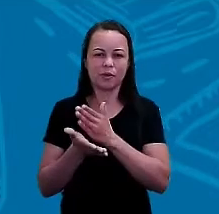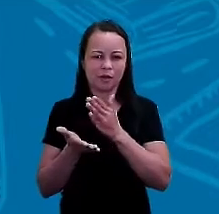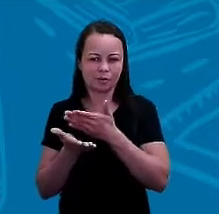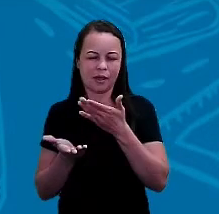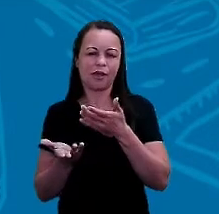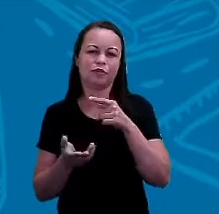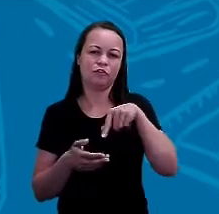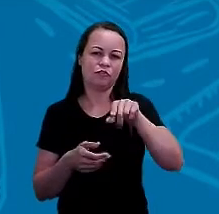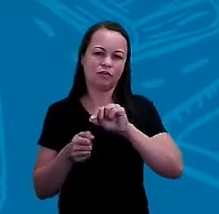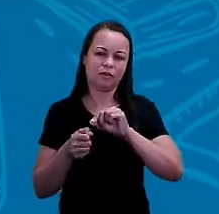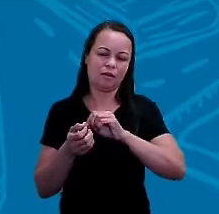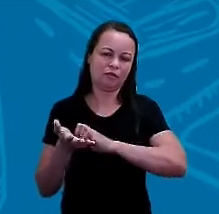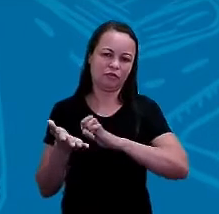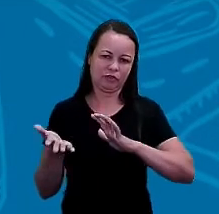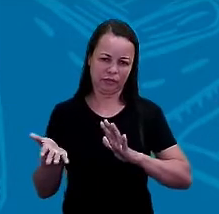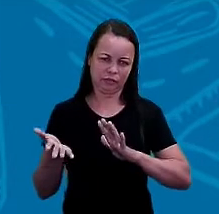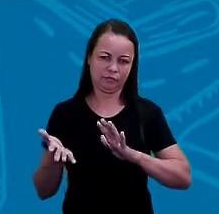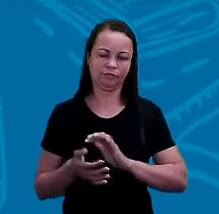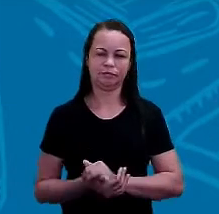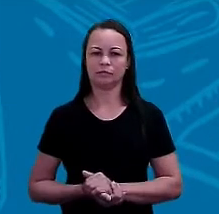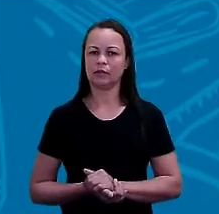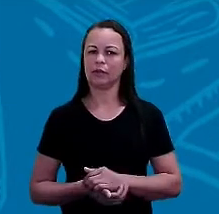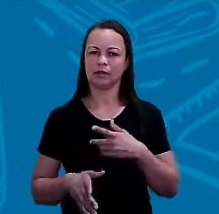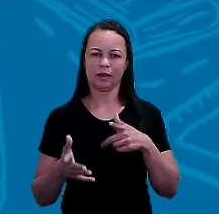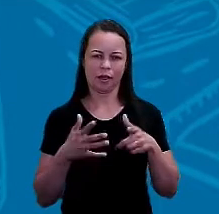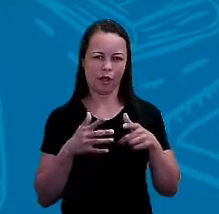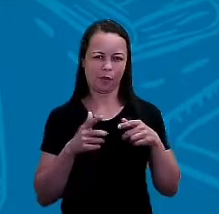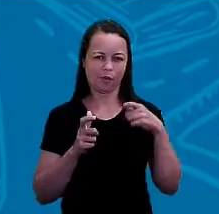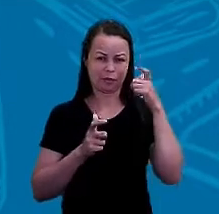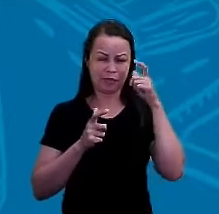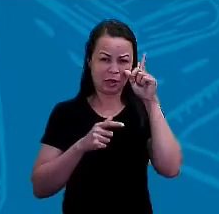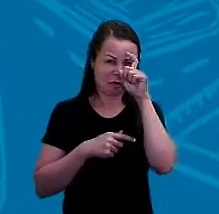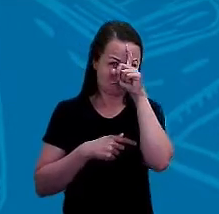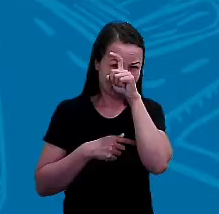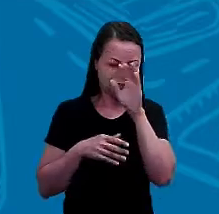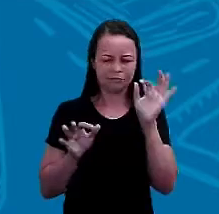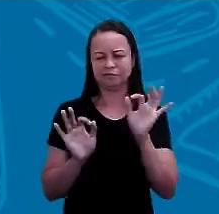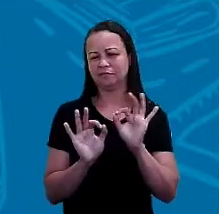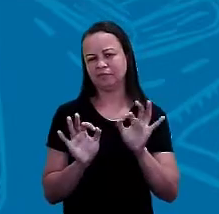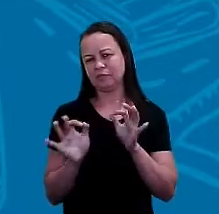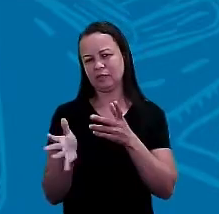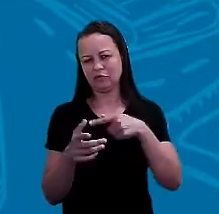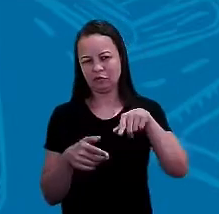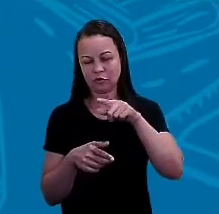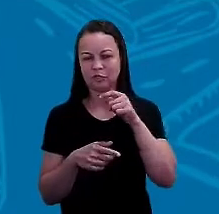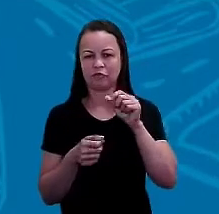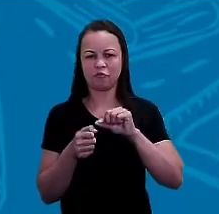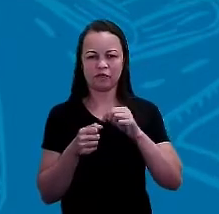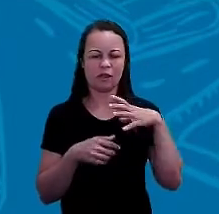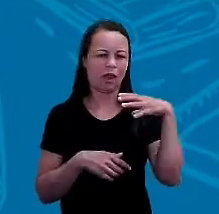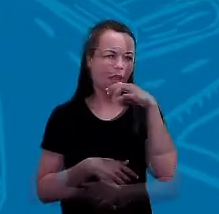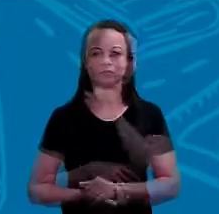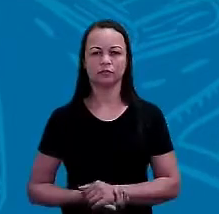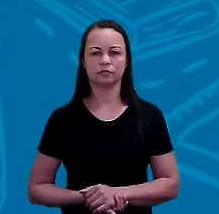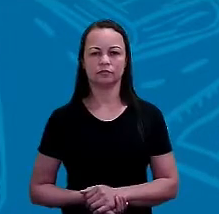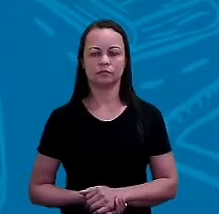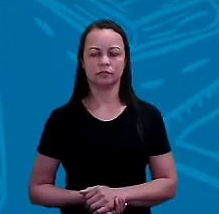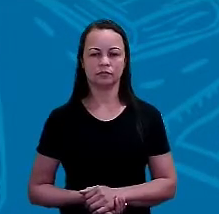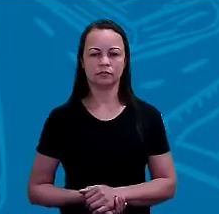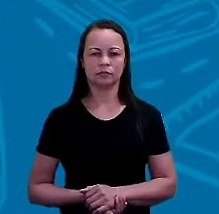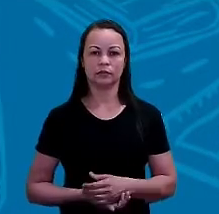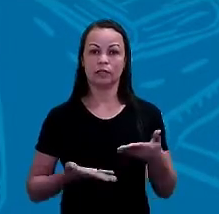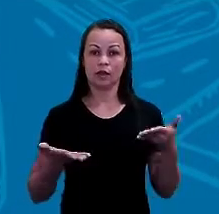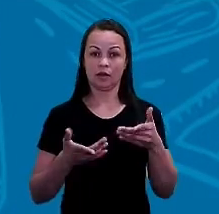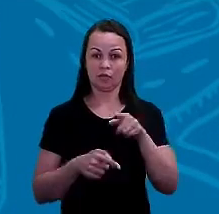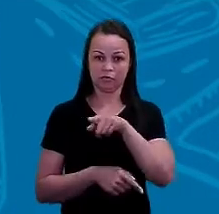a atividade. Mas calma, não é nada muito difícil. Vocês vão fazer em um piscar de olhos. Agora é